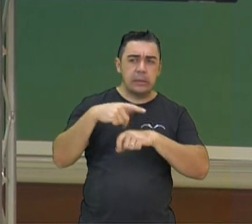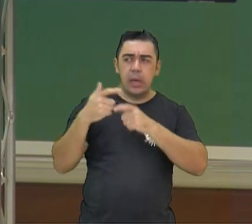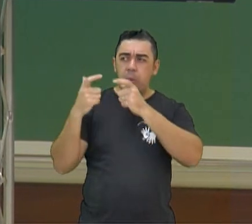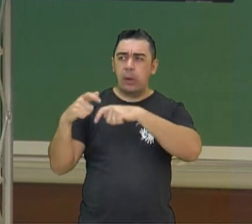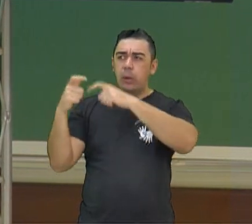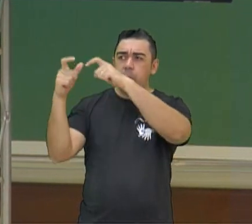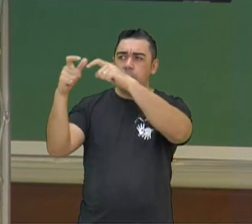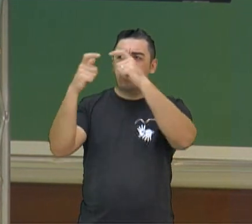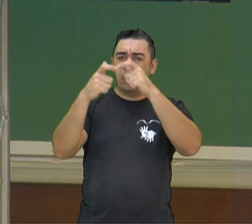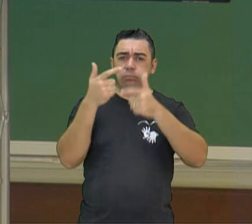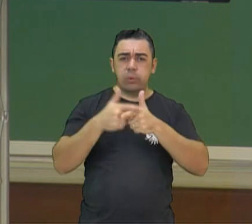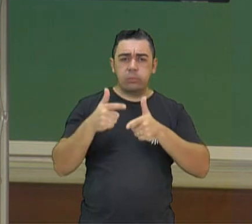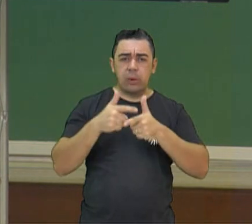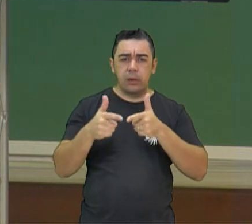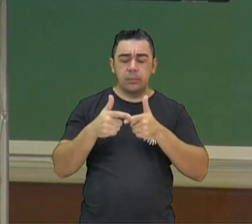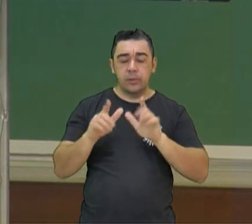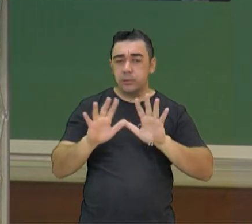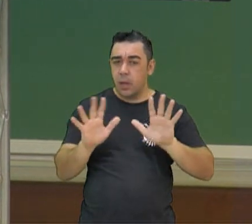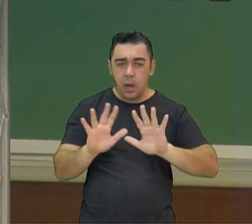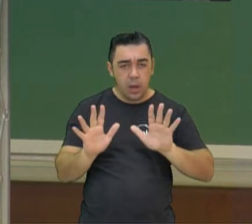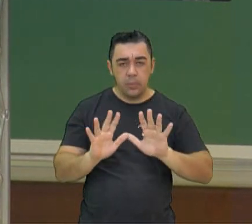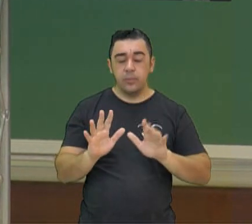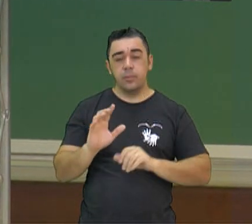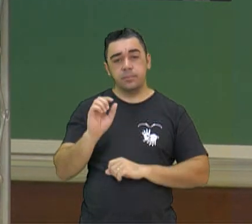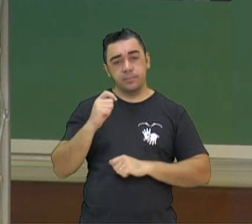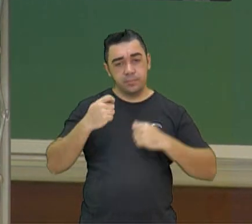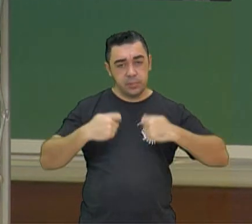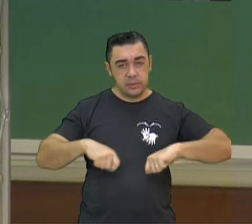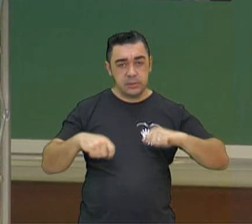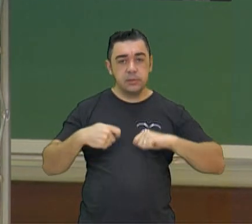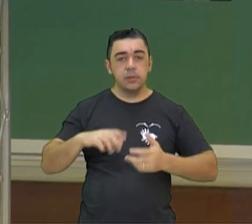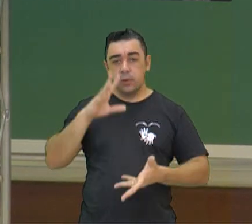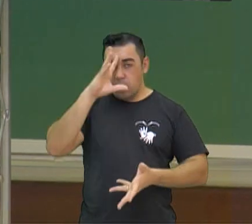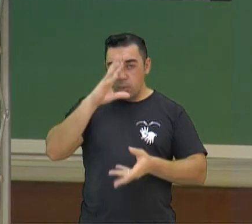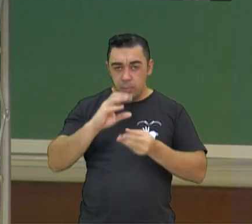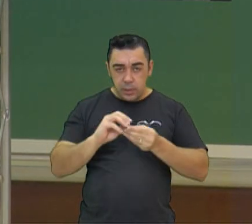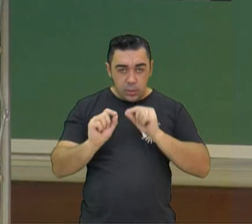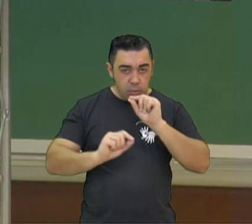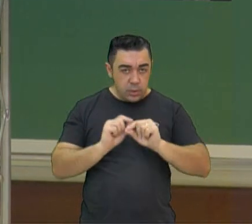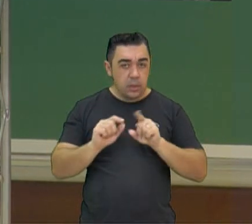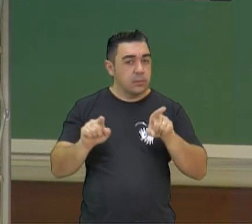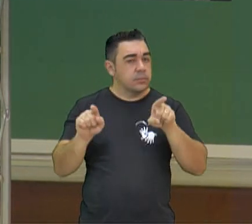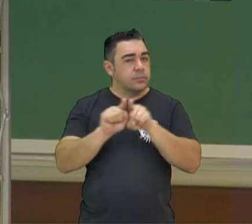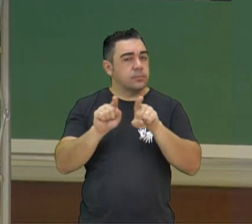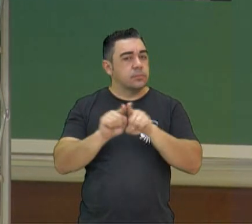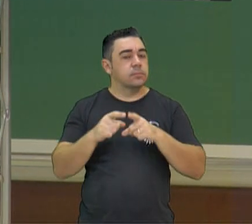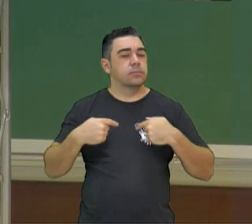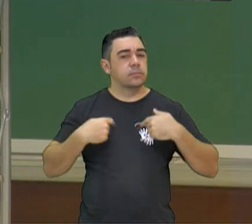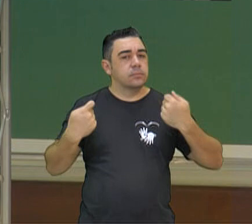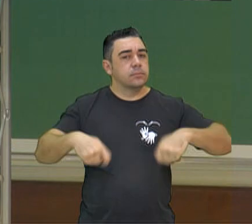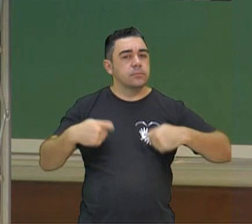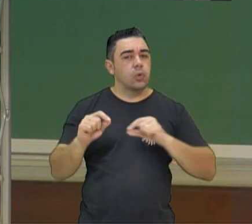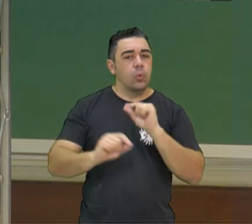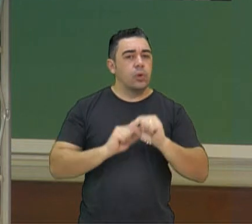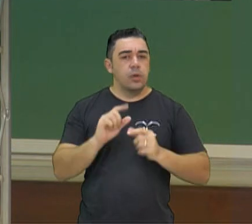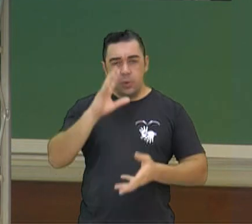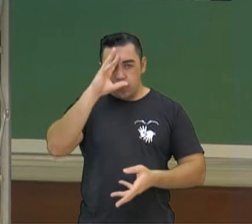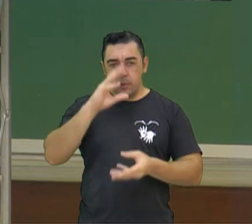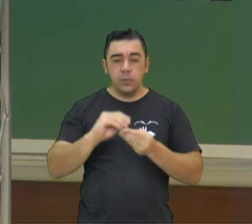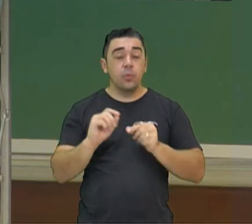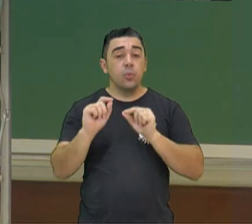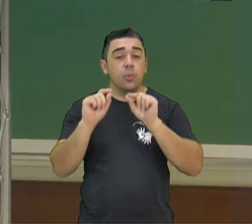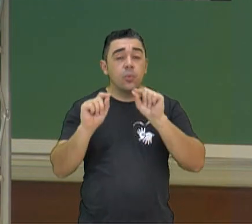conflitos. Eu tenho que ter uma boa noção, é claro, sobre isso, e também eu preciso